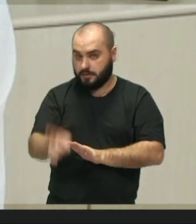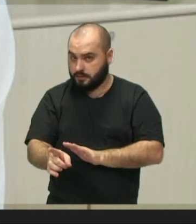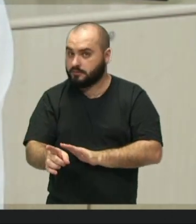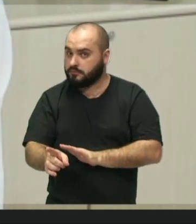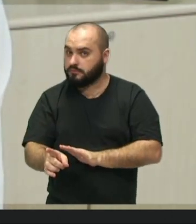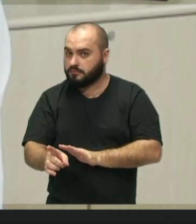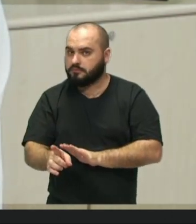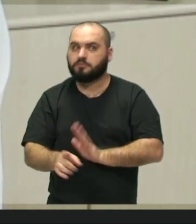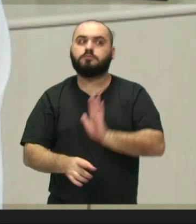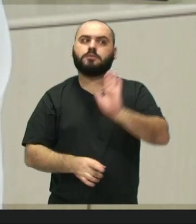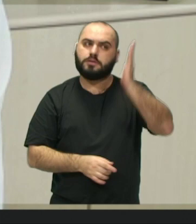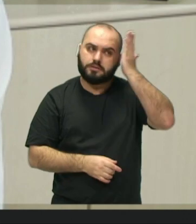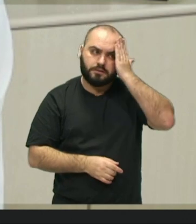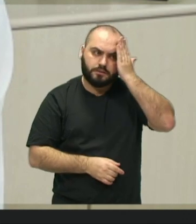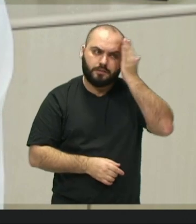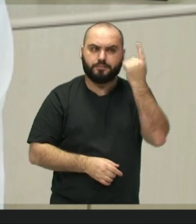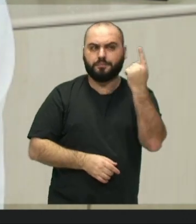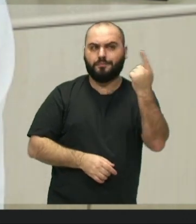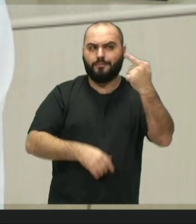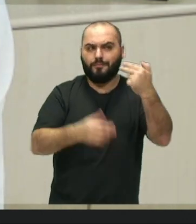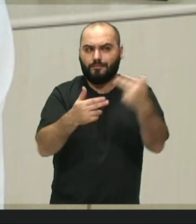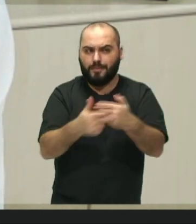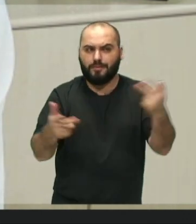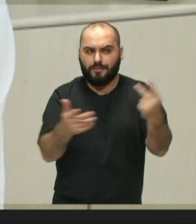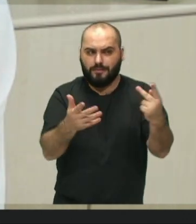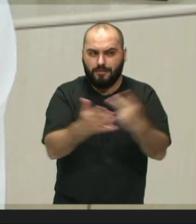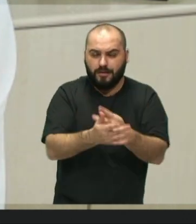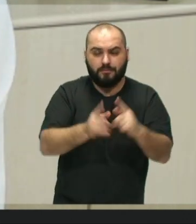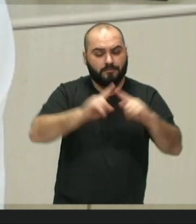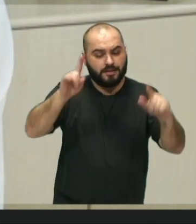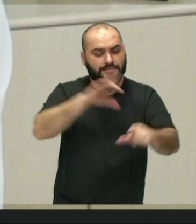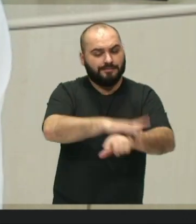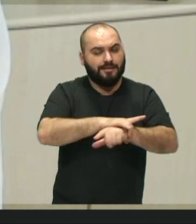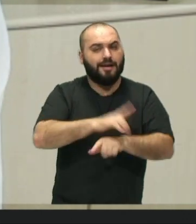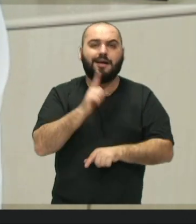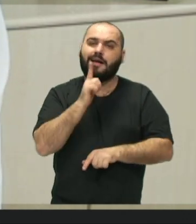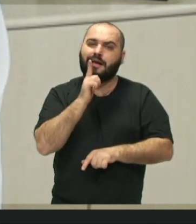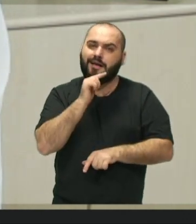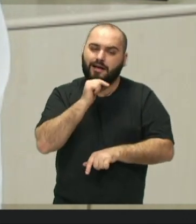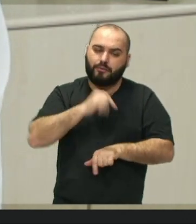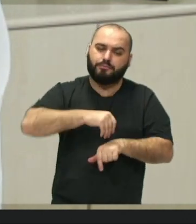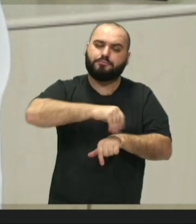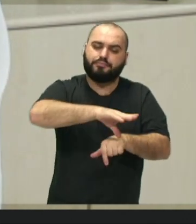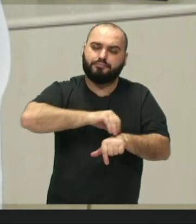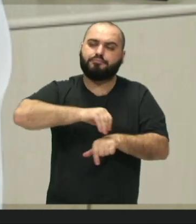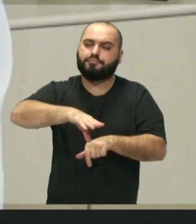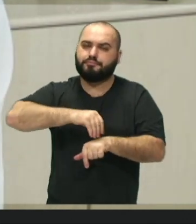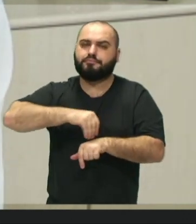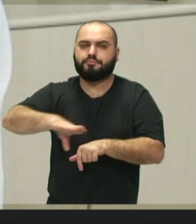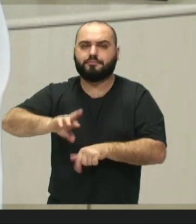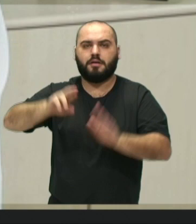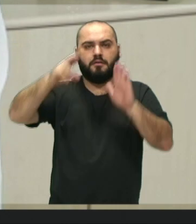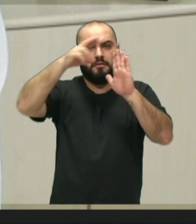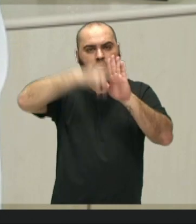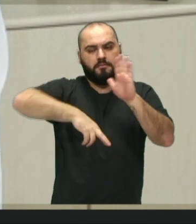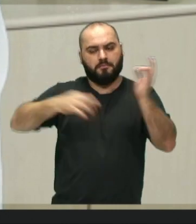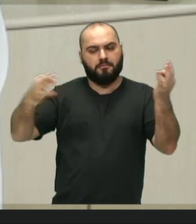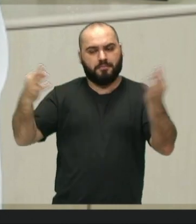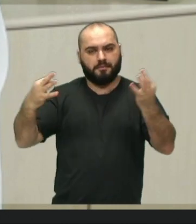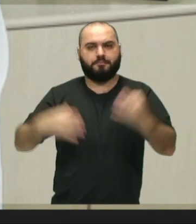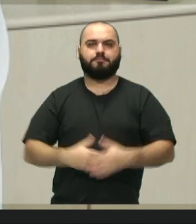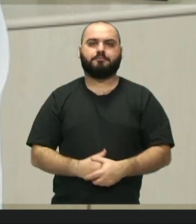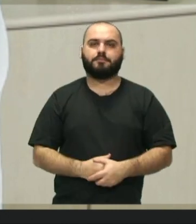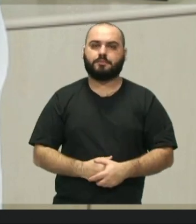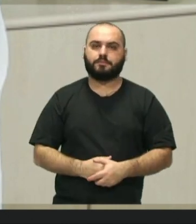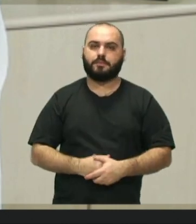sido uma situação provisória, temporária, foi garantido que essa água fosse levada de acordo com os padrões normativos, e